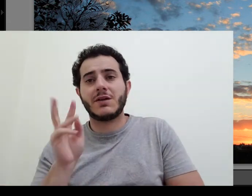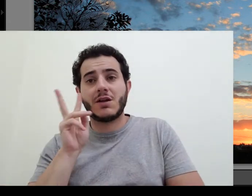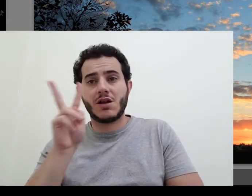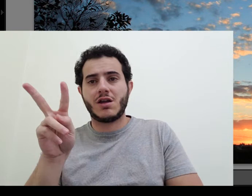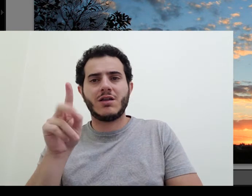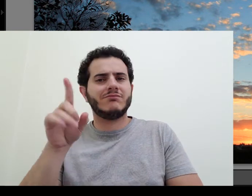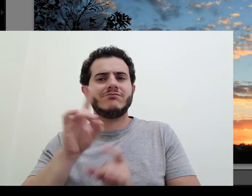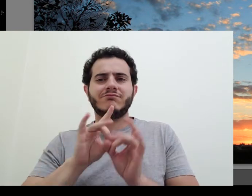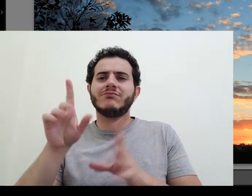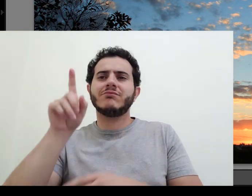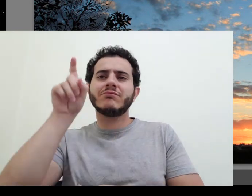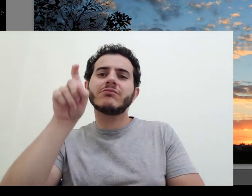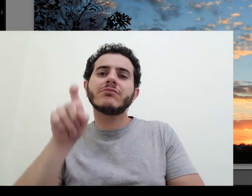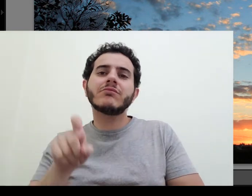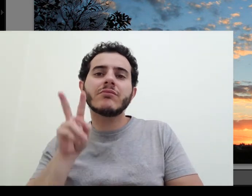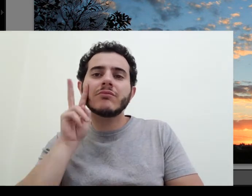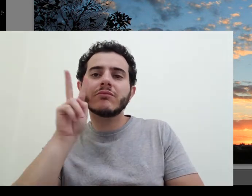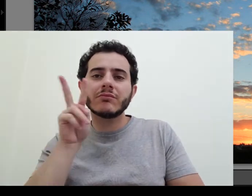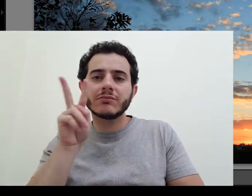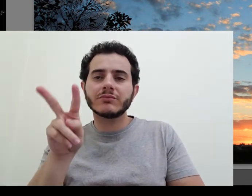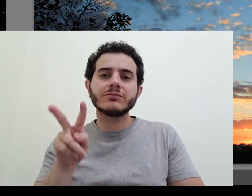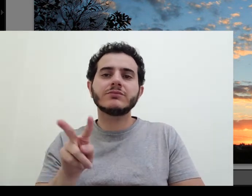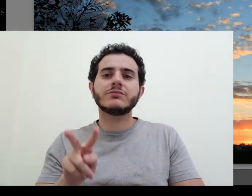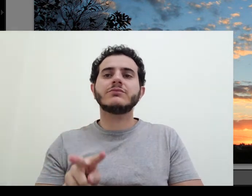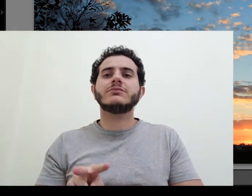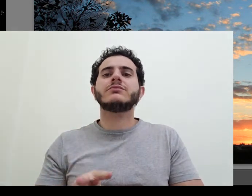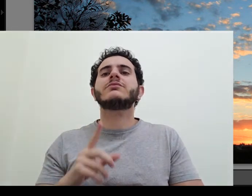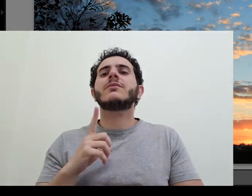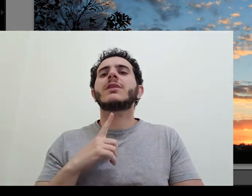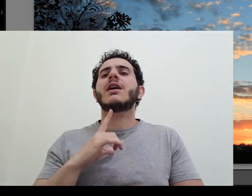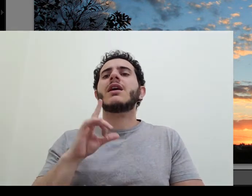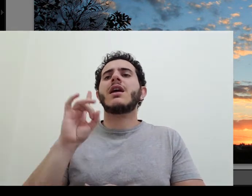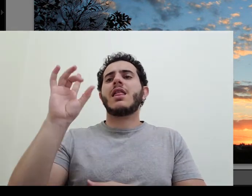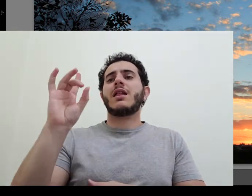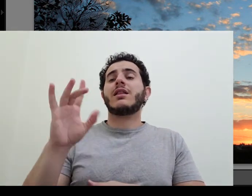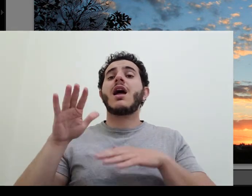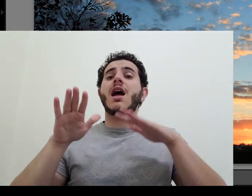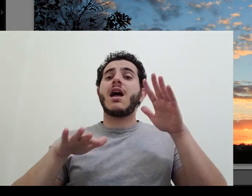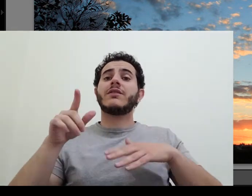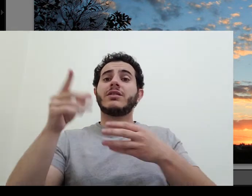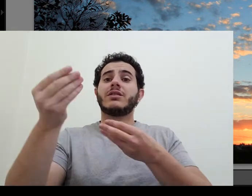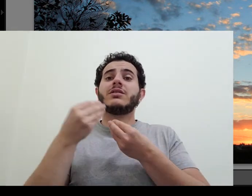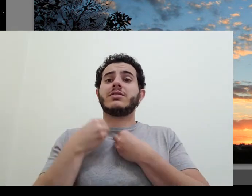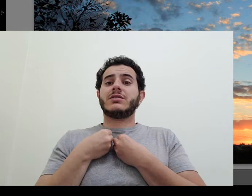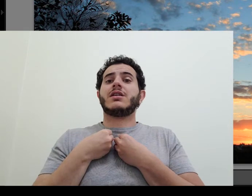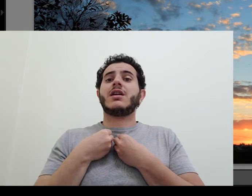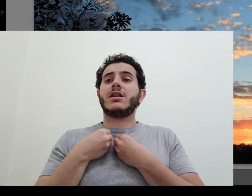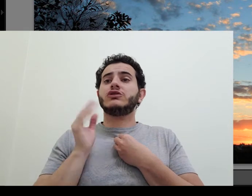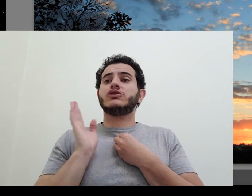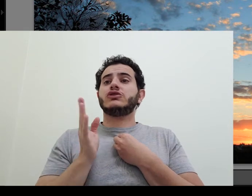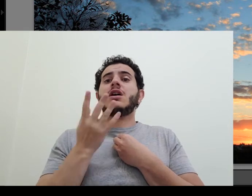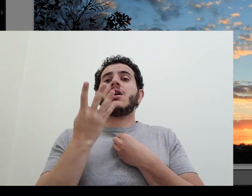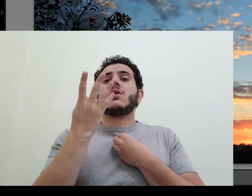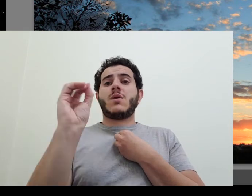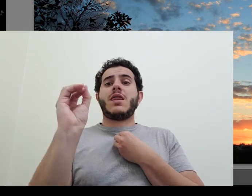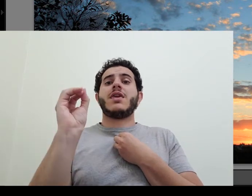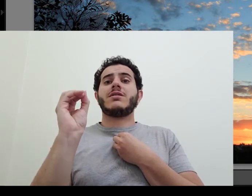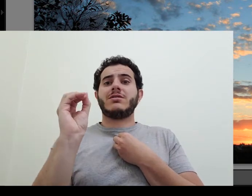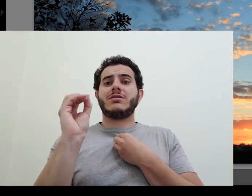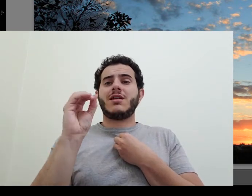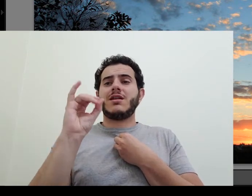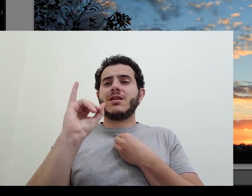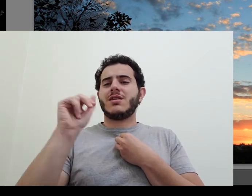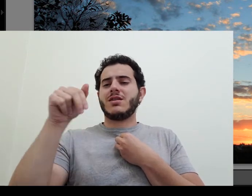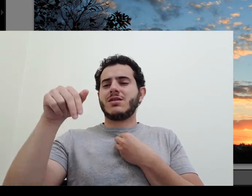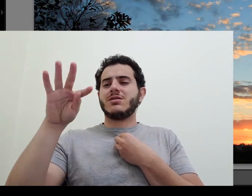acontece? Repara que quando você está com o arquivo RAW, o Lightroom, por pré-definição, já vem com 40 de intensidade de nitidez. Por quê?